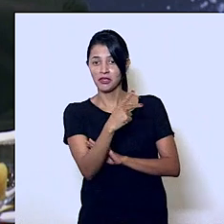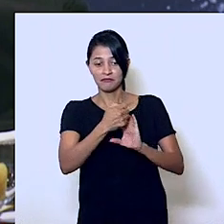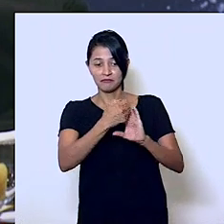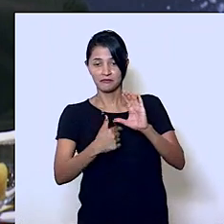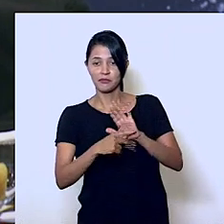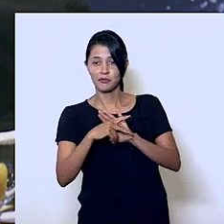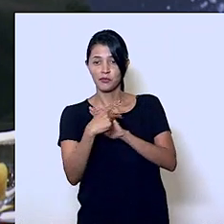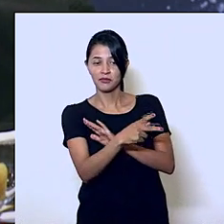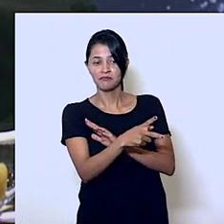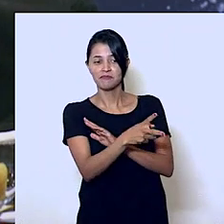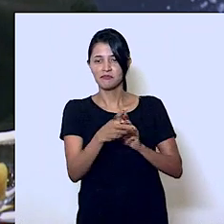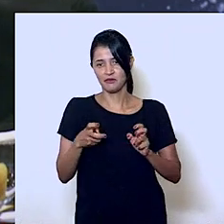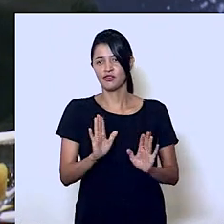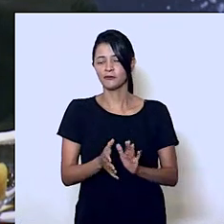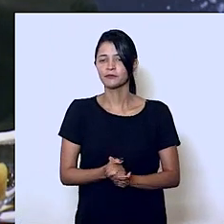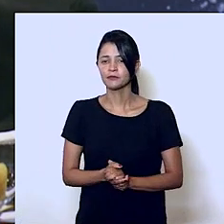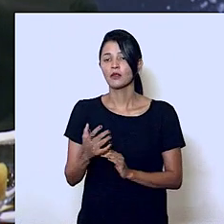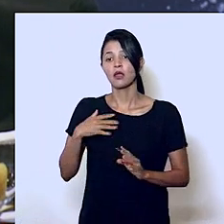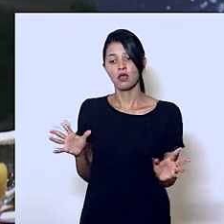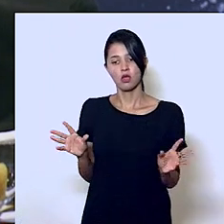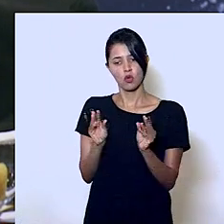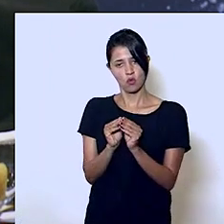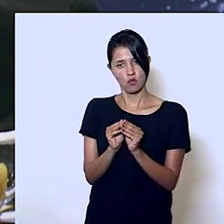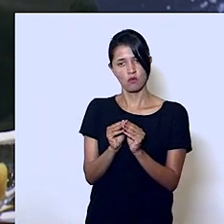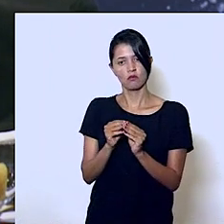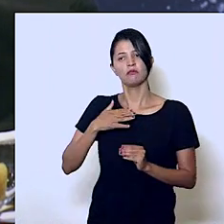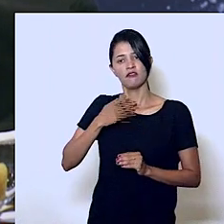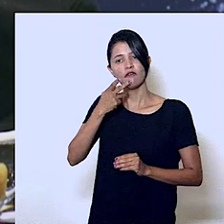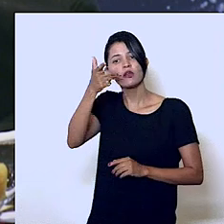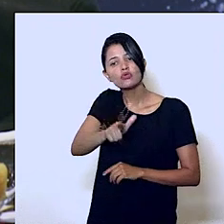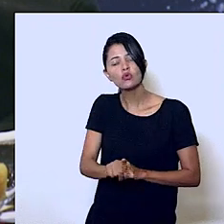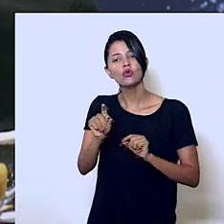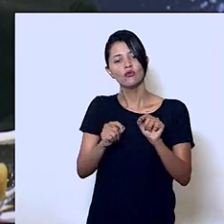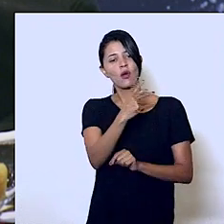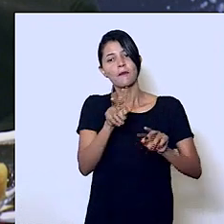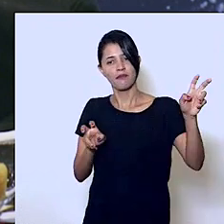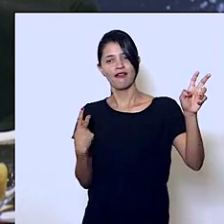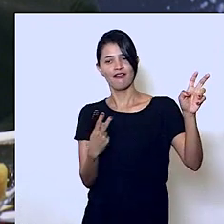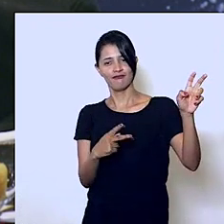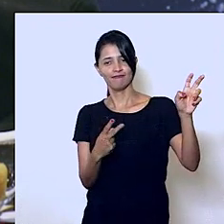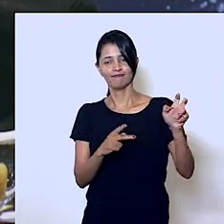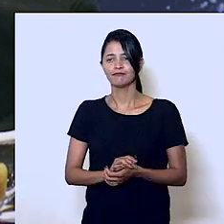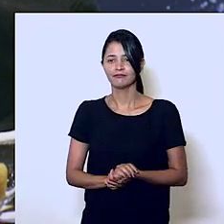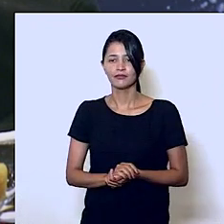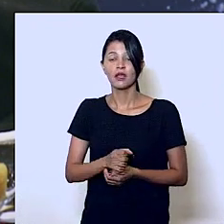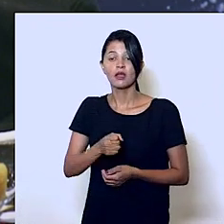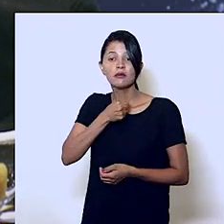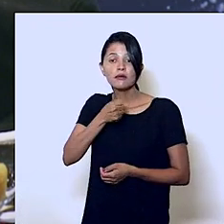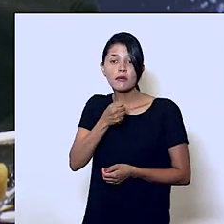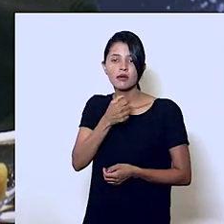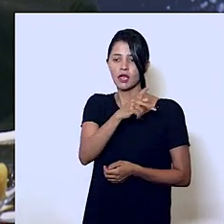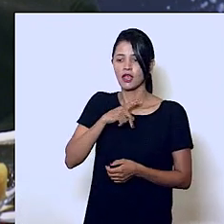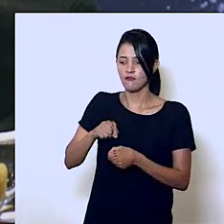aqui, em conclusão, citar novamente suas palavras. Em uma entrevista concedida há alguns anos, ele comentou